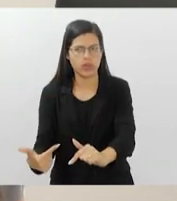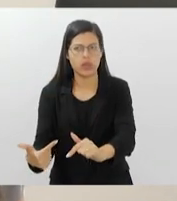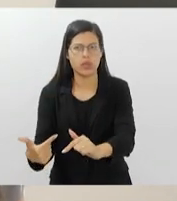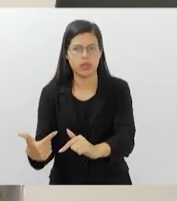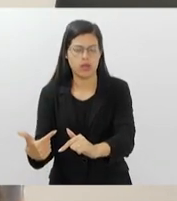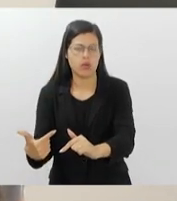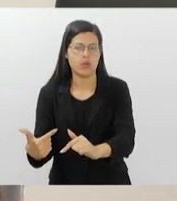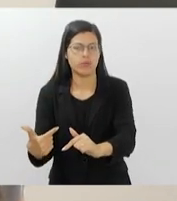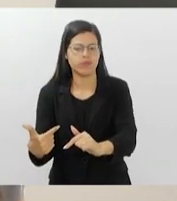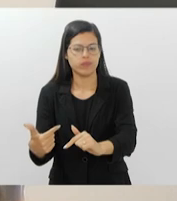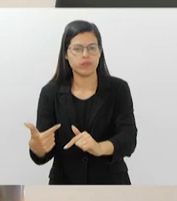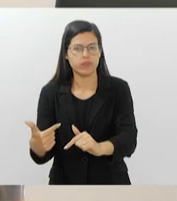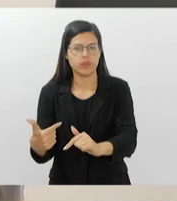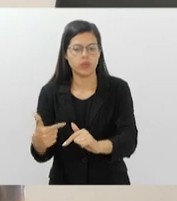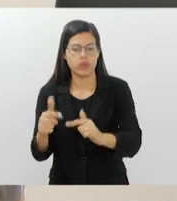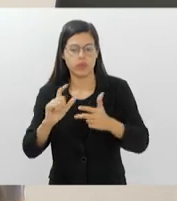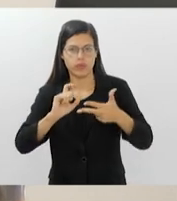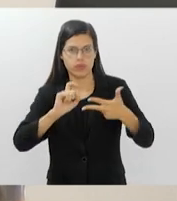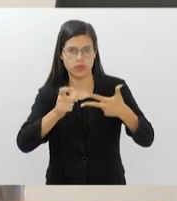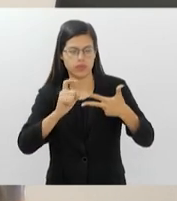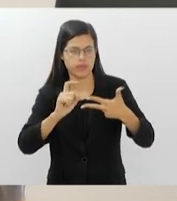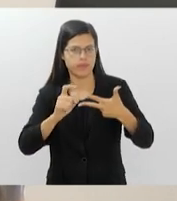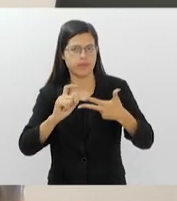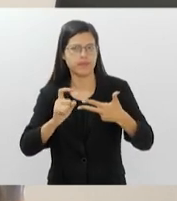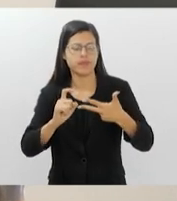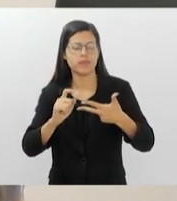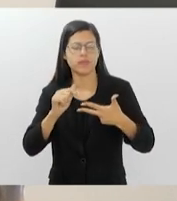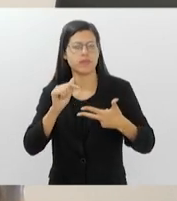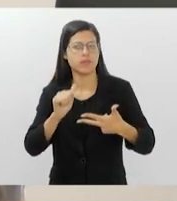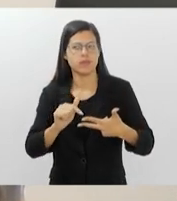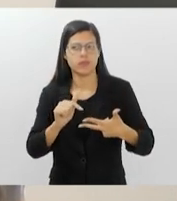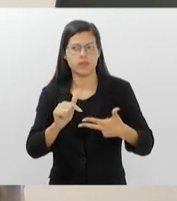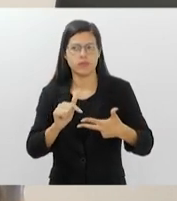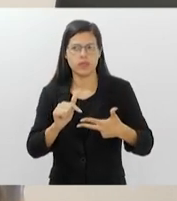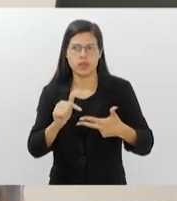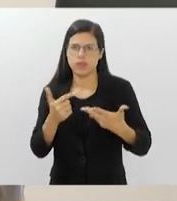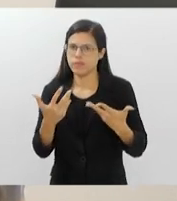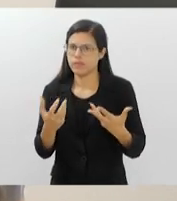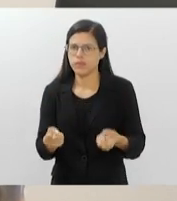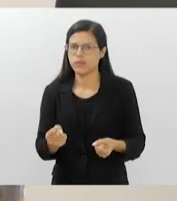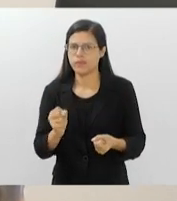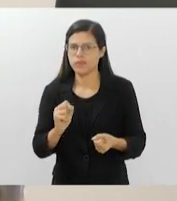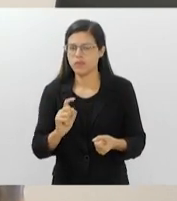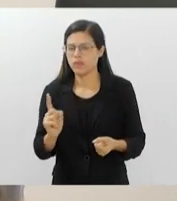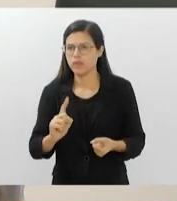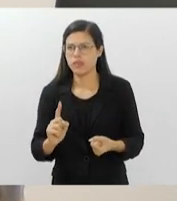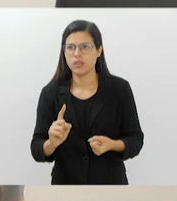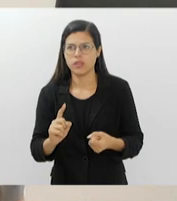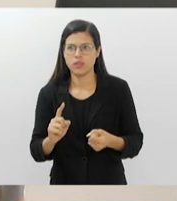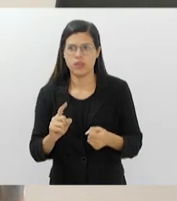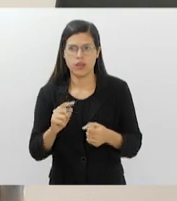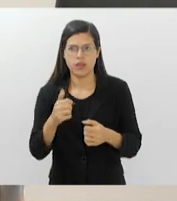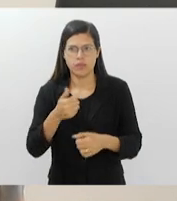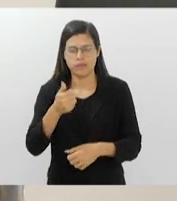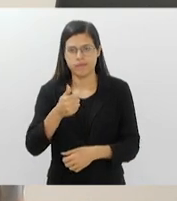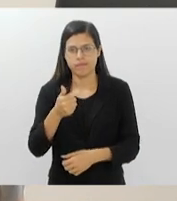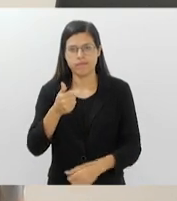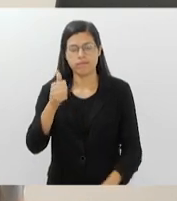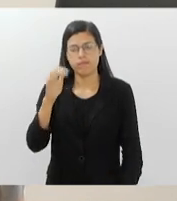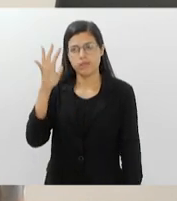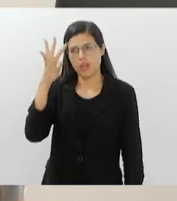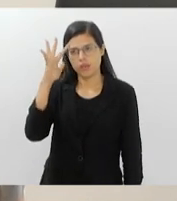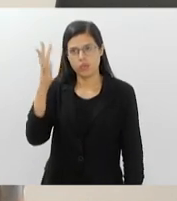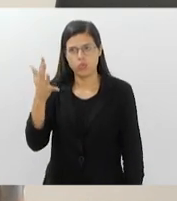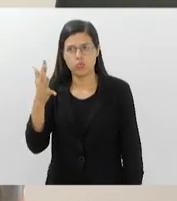das vezes o Executivo acaba não acatando mas essa é a primeira hipótese vê lá na